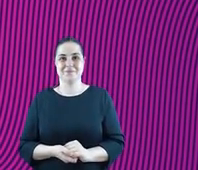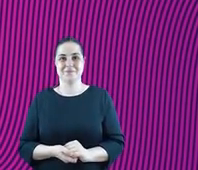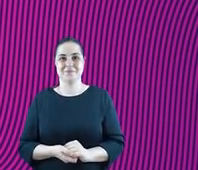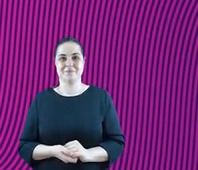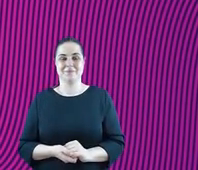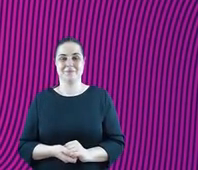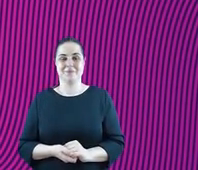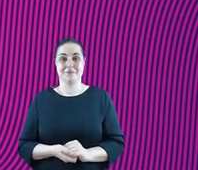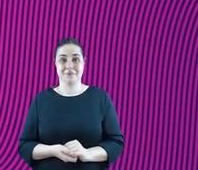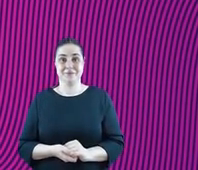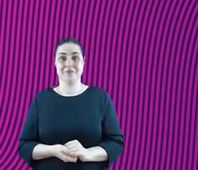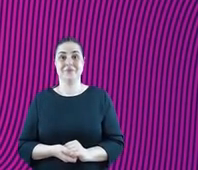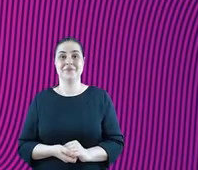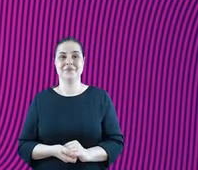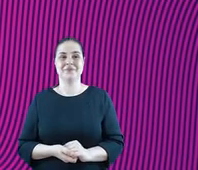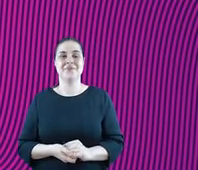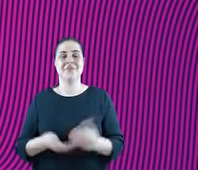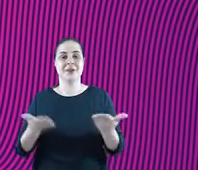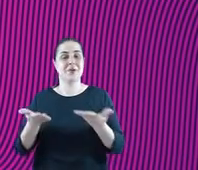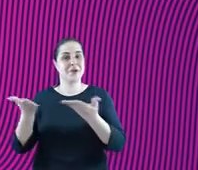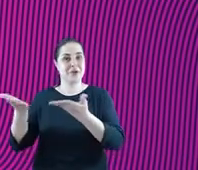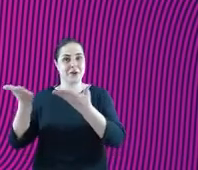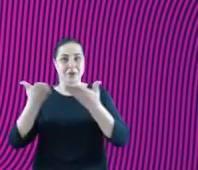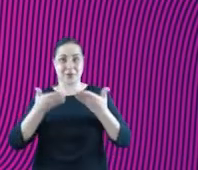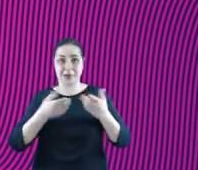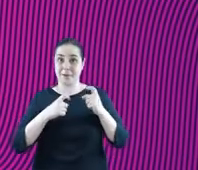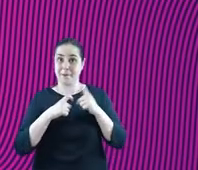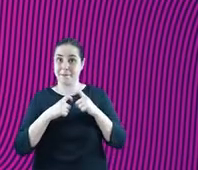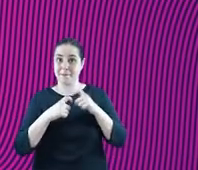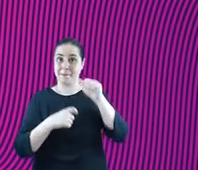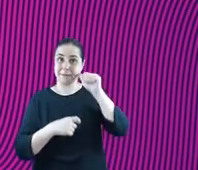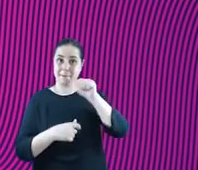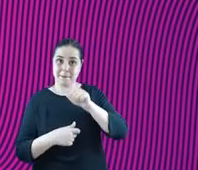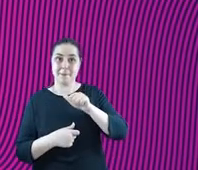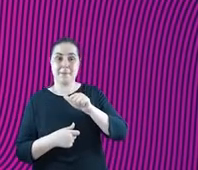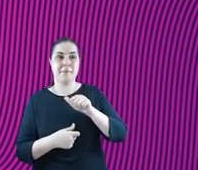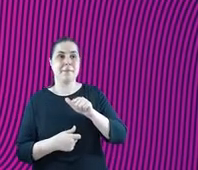Gostaria, então, de chamar a doutora Lilia Lerner.